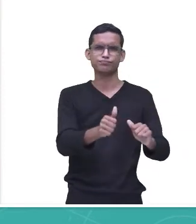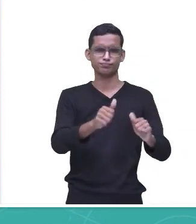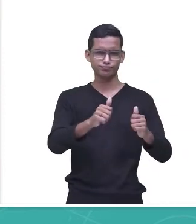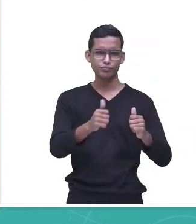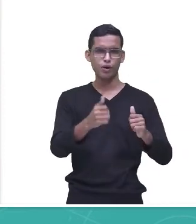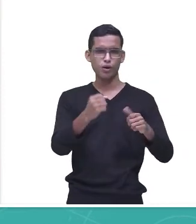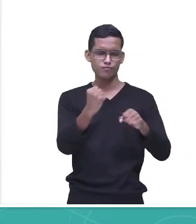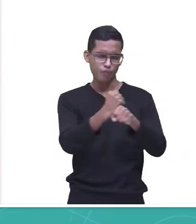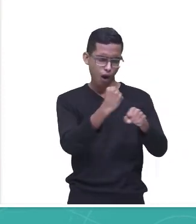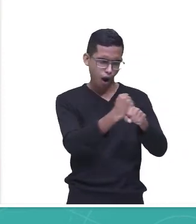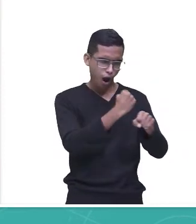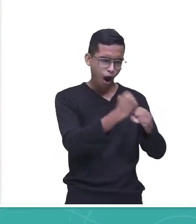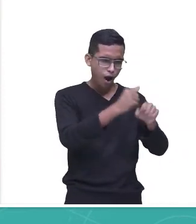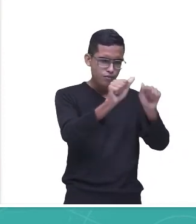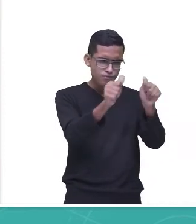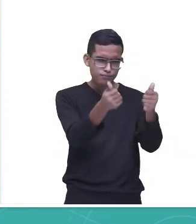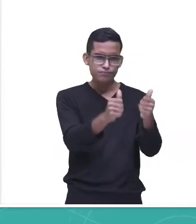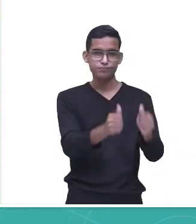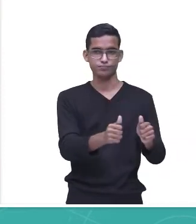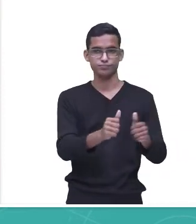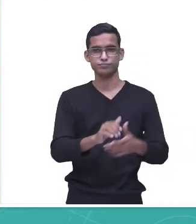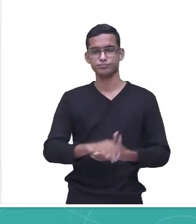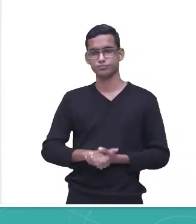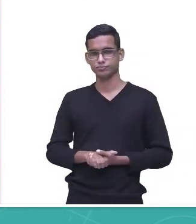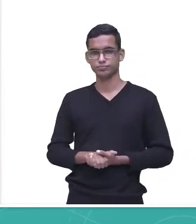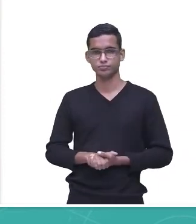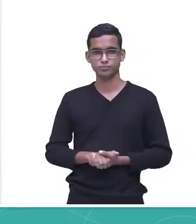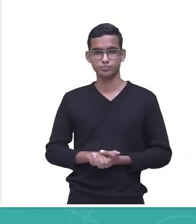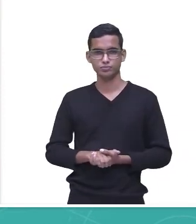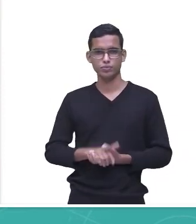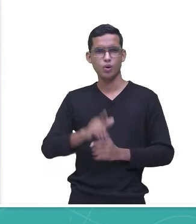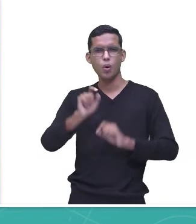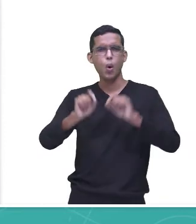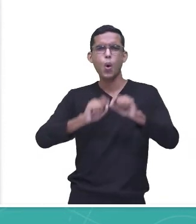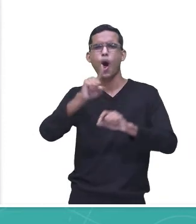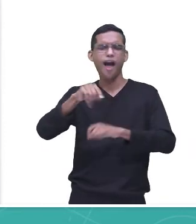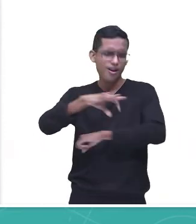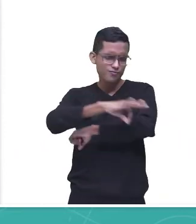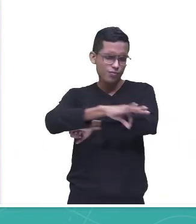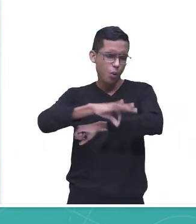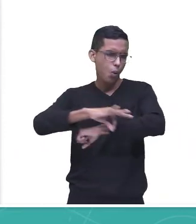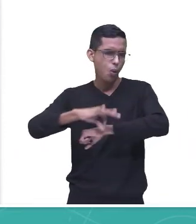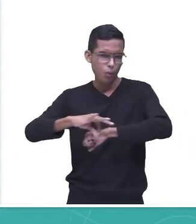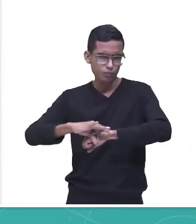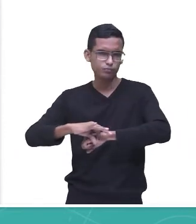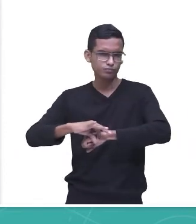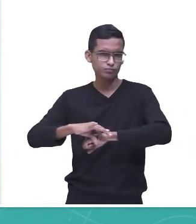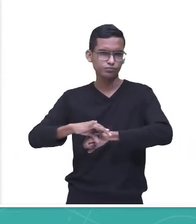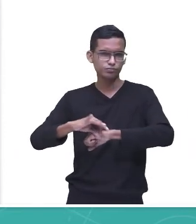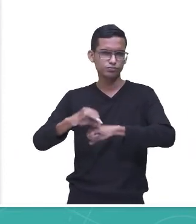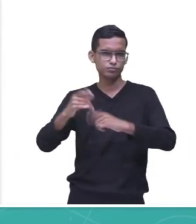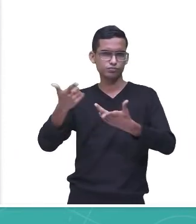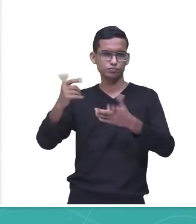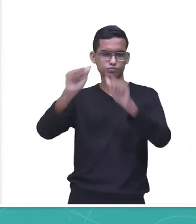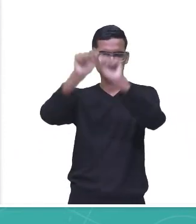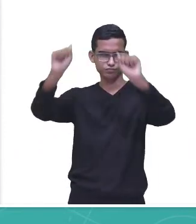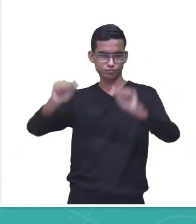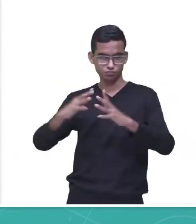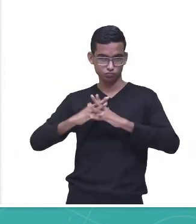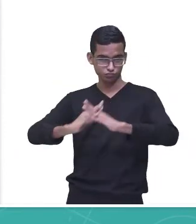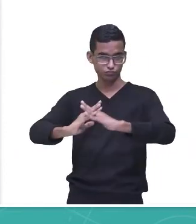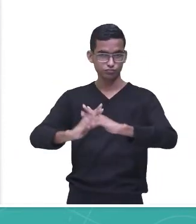tímpano da igreja gótica. E o que vai ser a arquitetura gótica? A arquitetura gótica, ela refere-se a um